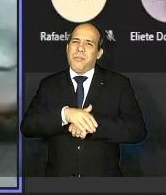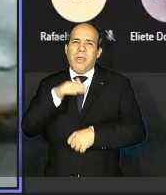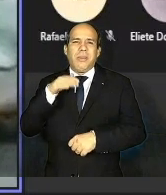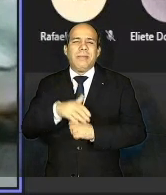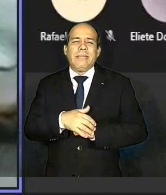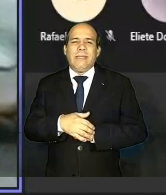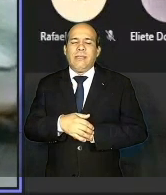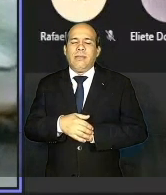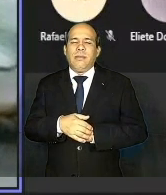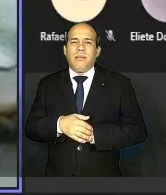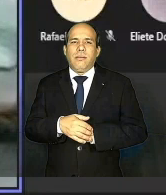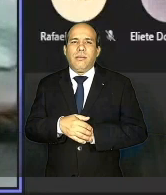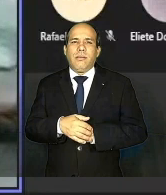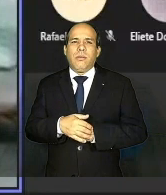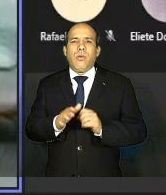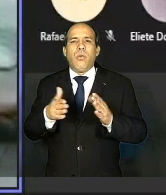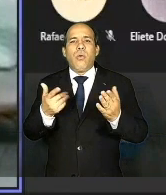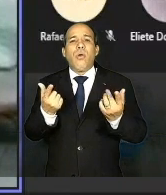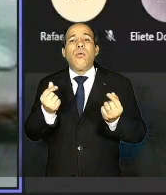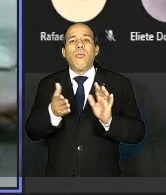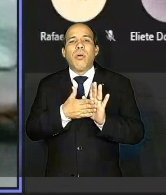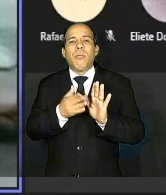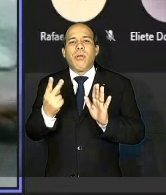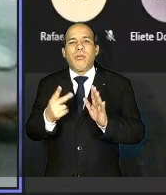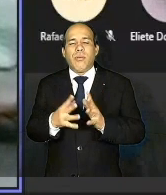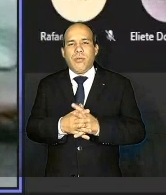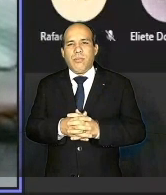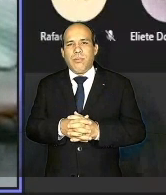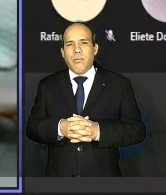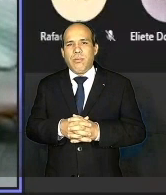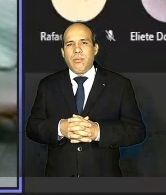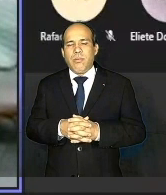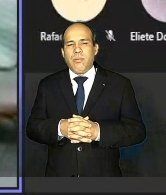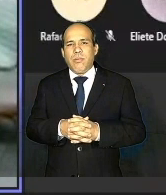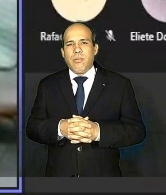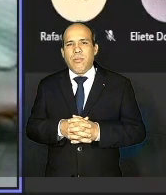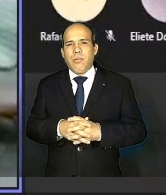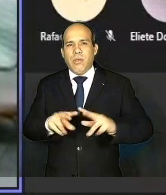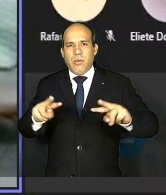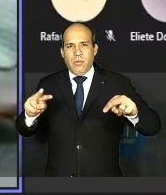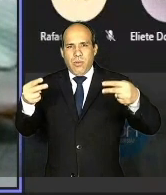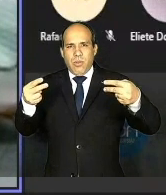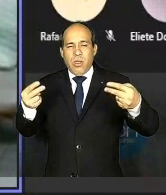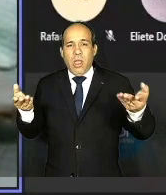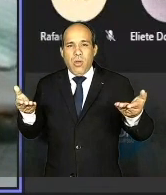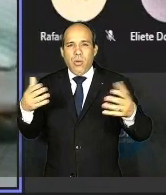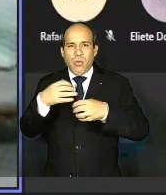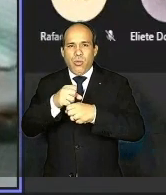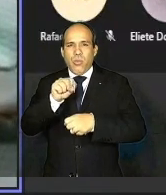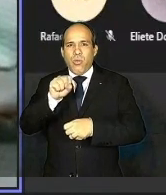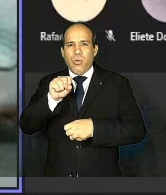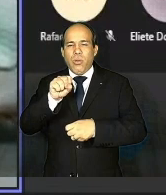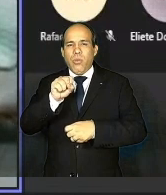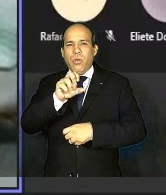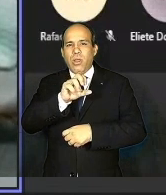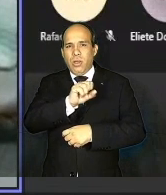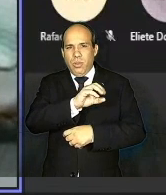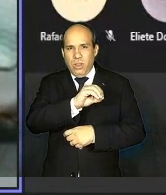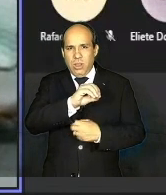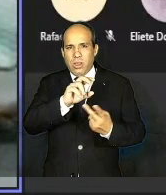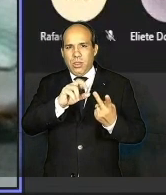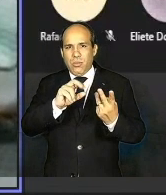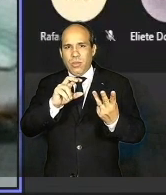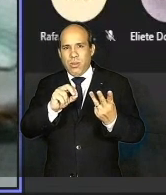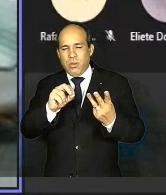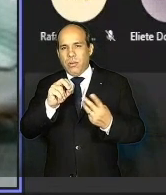Então, mas a filha sente muito, né? Mas qual a proposta de Vossa Excelência? Dá para mudar um pouco? Aqui. Então, o